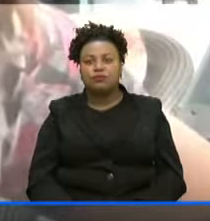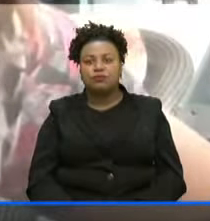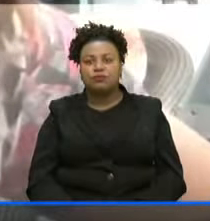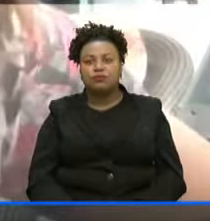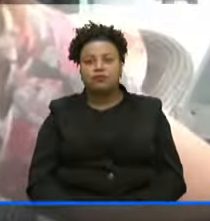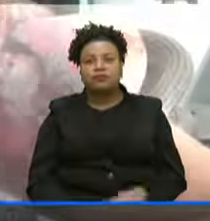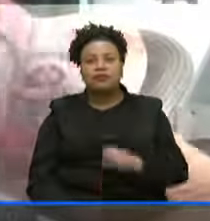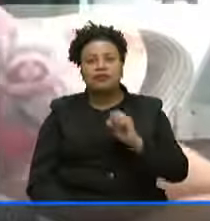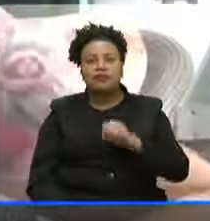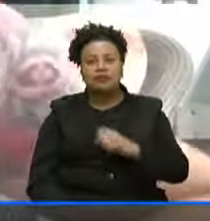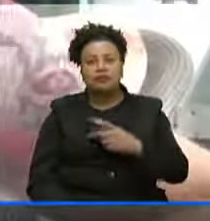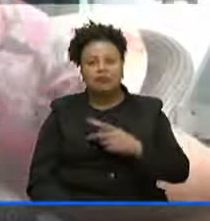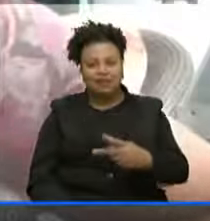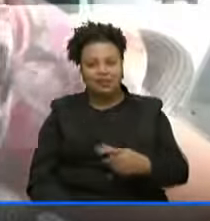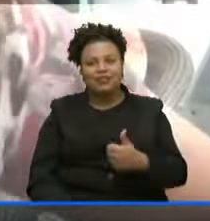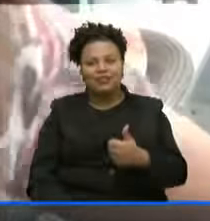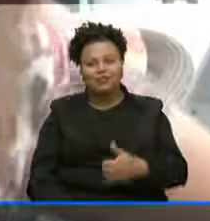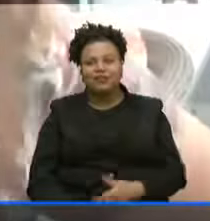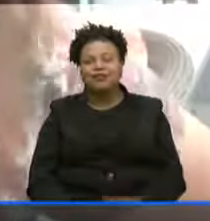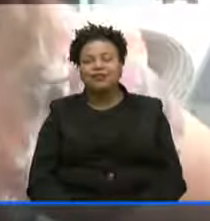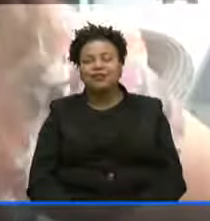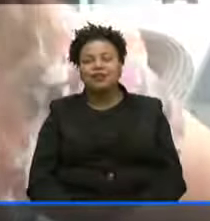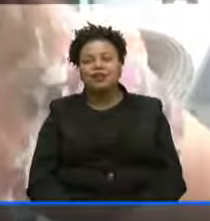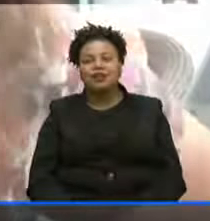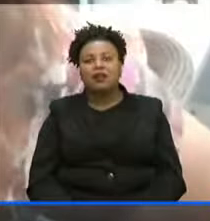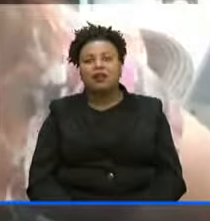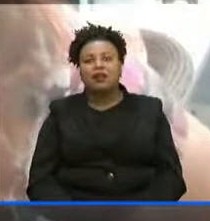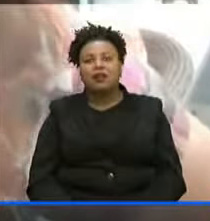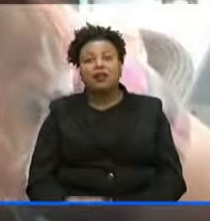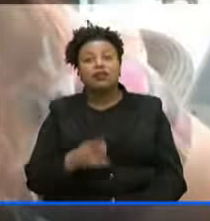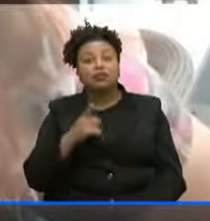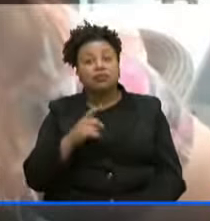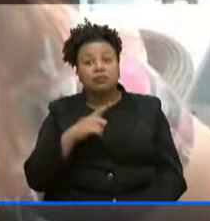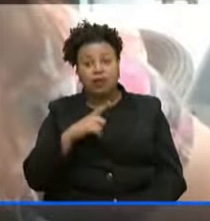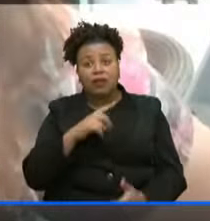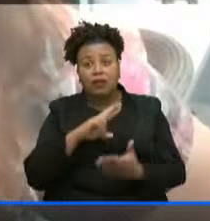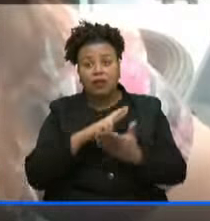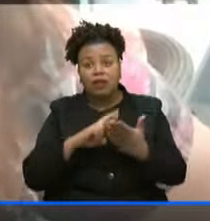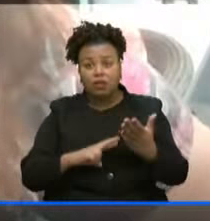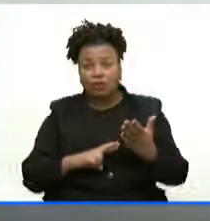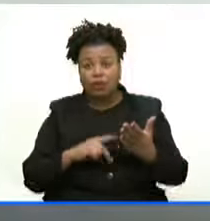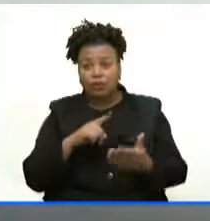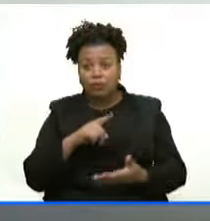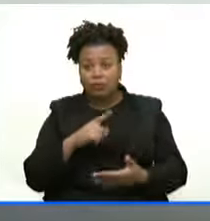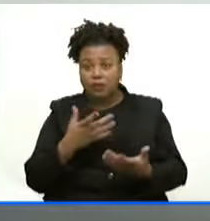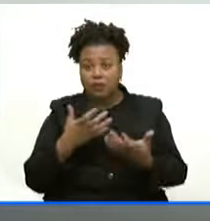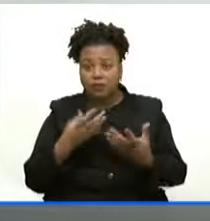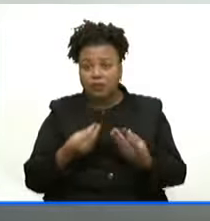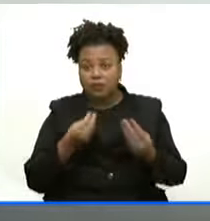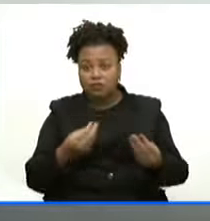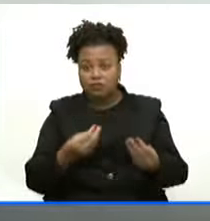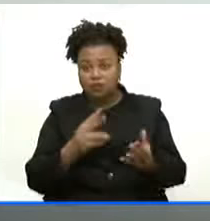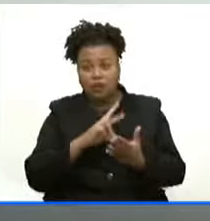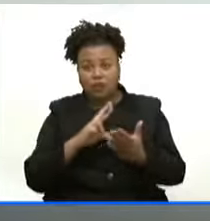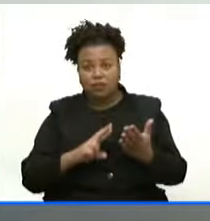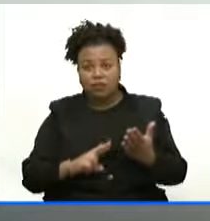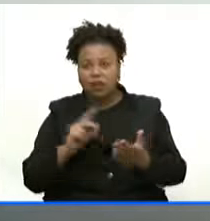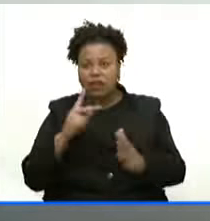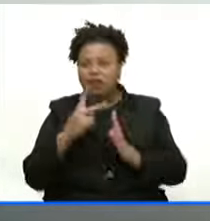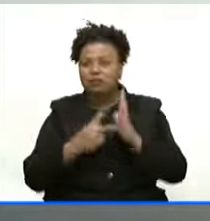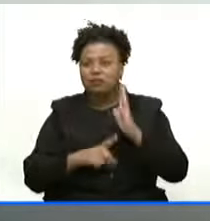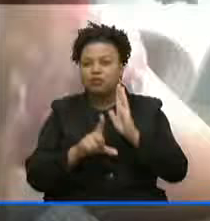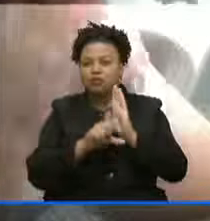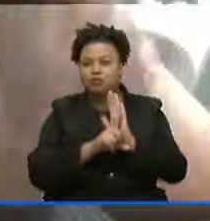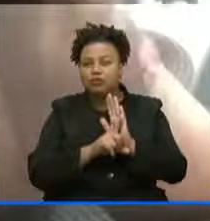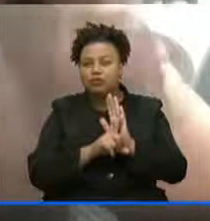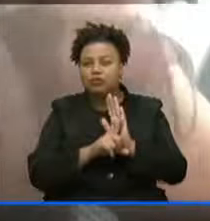Sim, presidenta. Agora sim. O senhor tem o seu relatório à mão? Quer que lhe alcancemos? É do projeto de